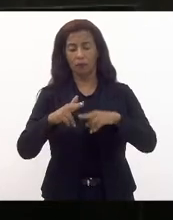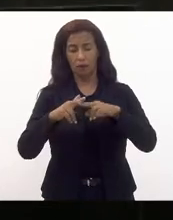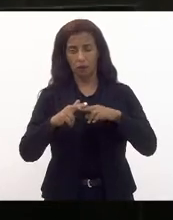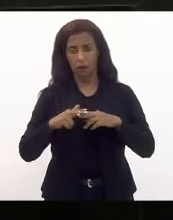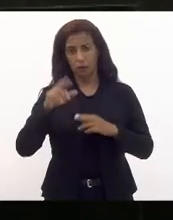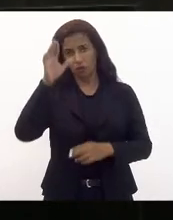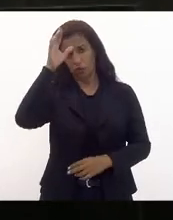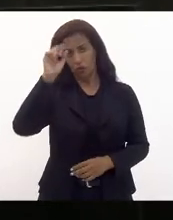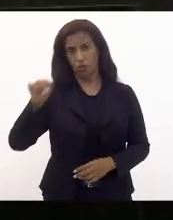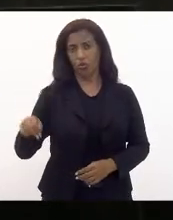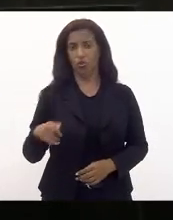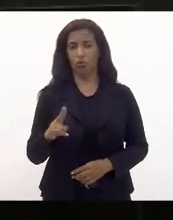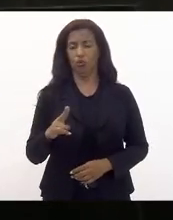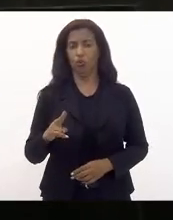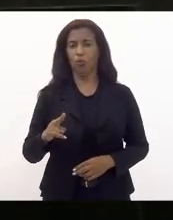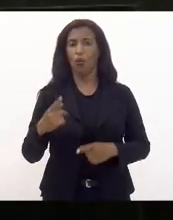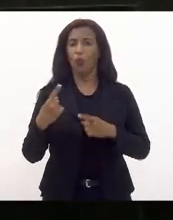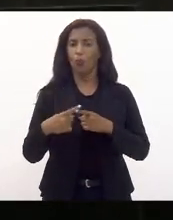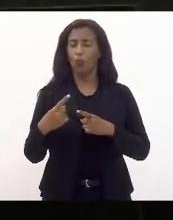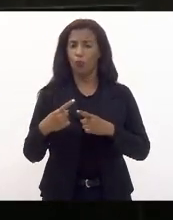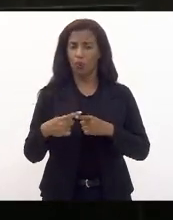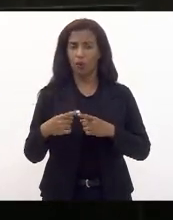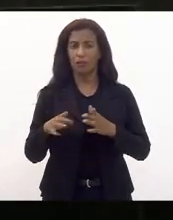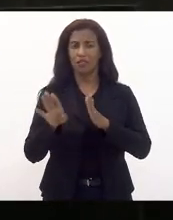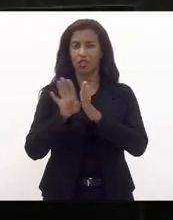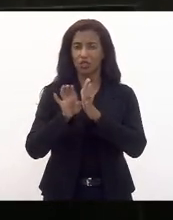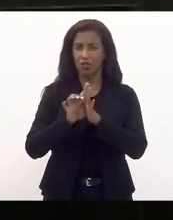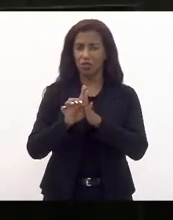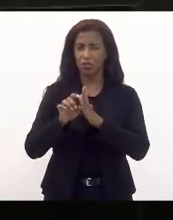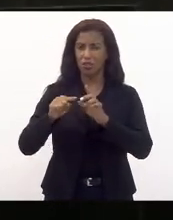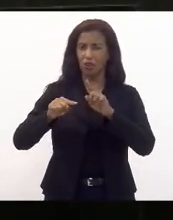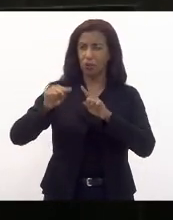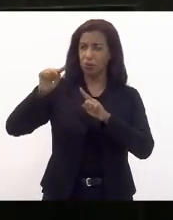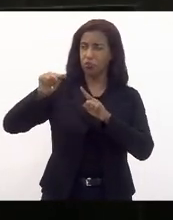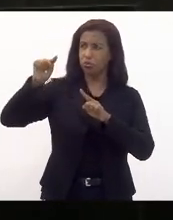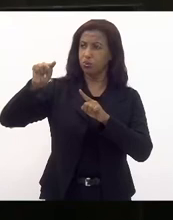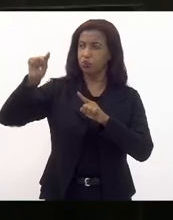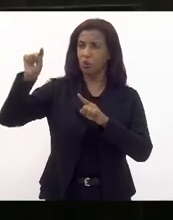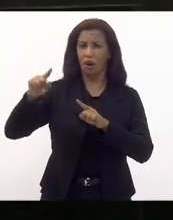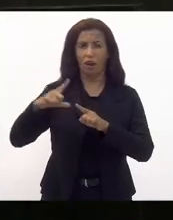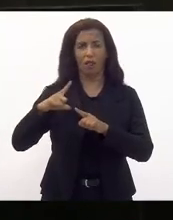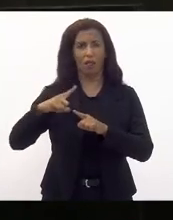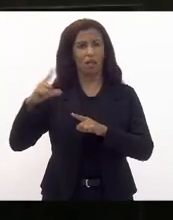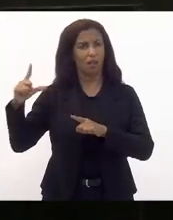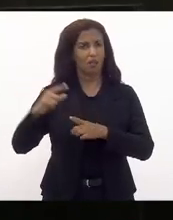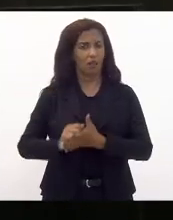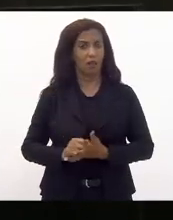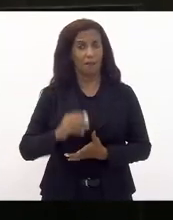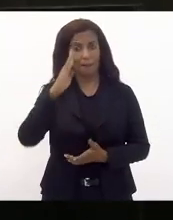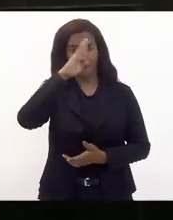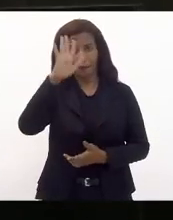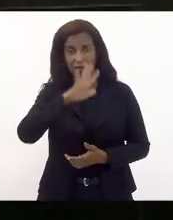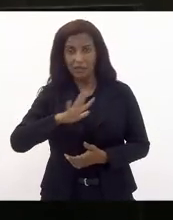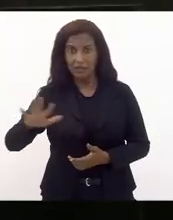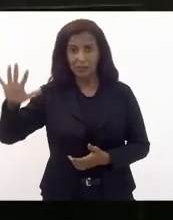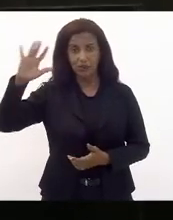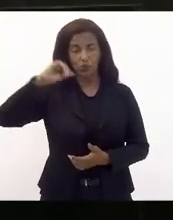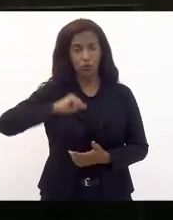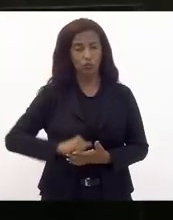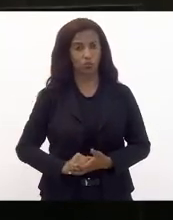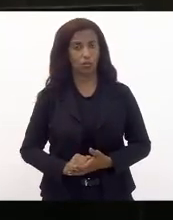isso tia Ju que o índice essa estatística de suicídio ela tem aumentado muito âmbito Brasil